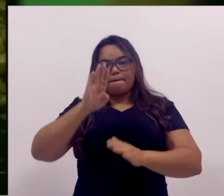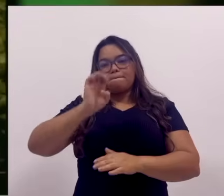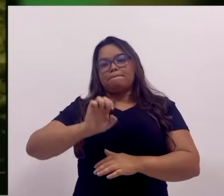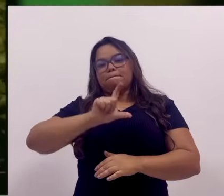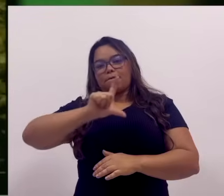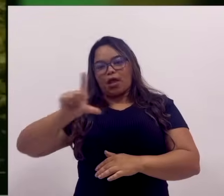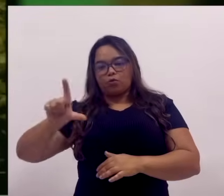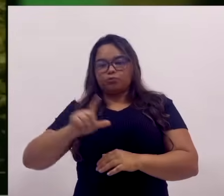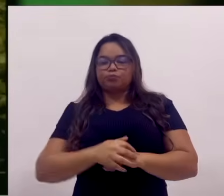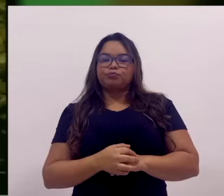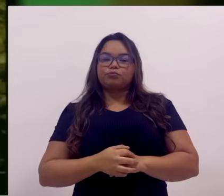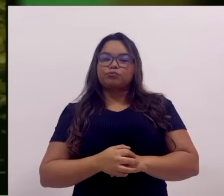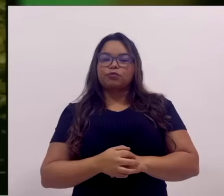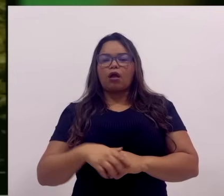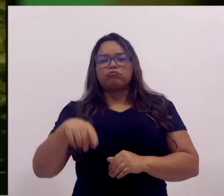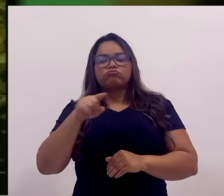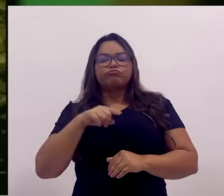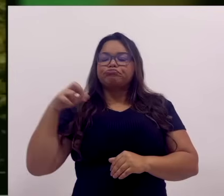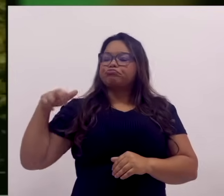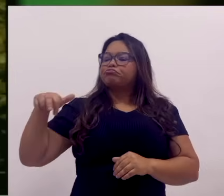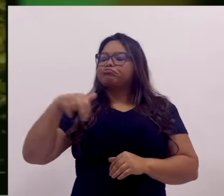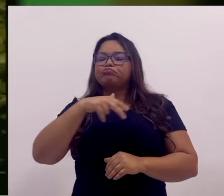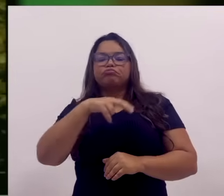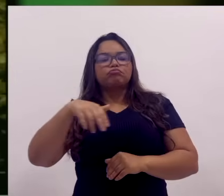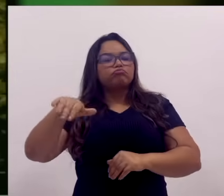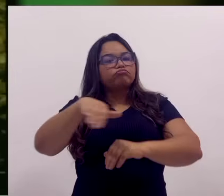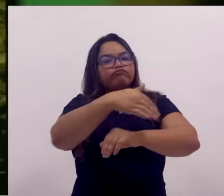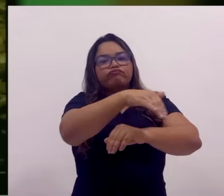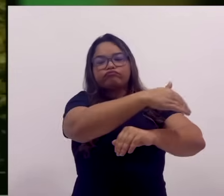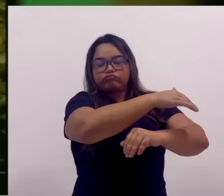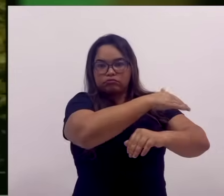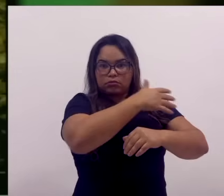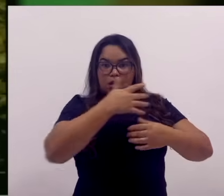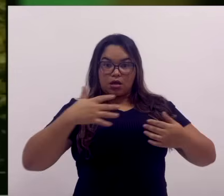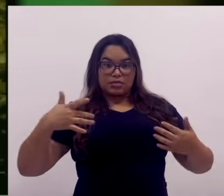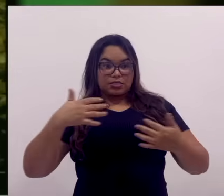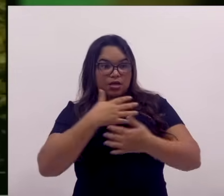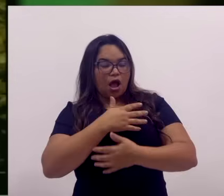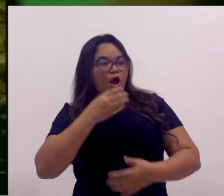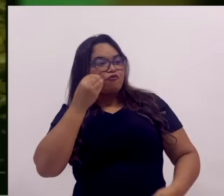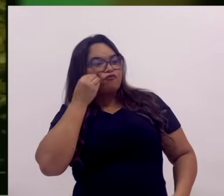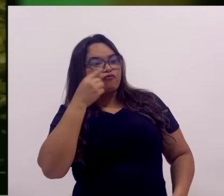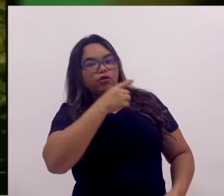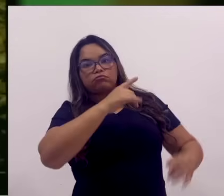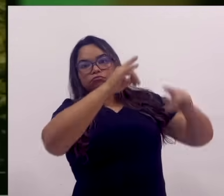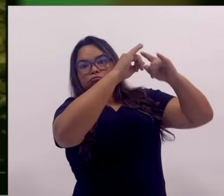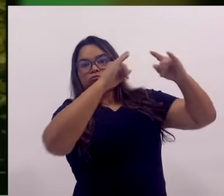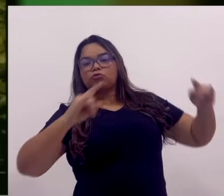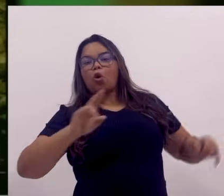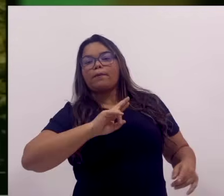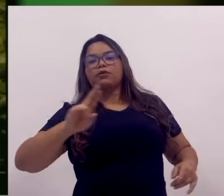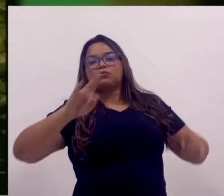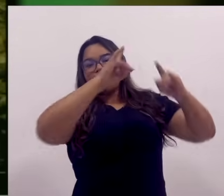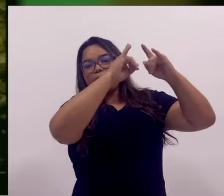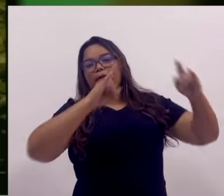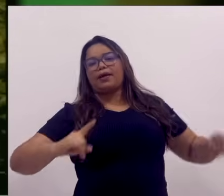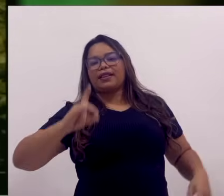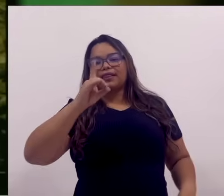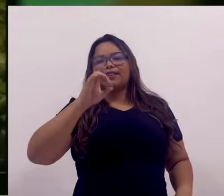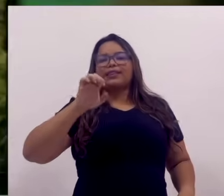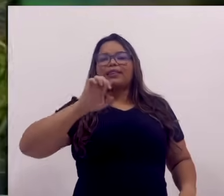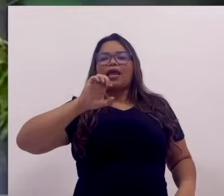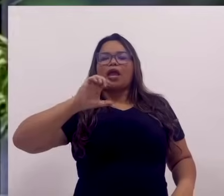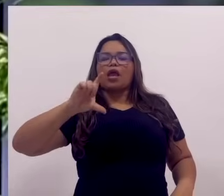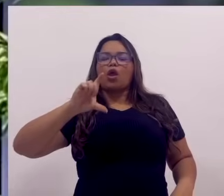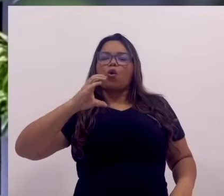você percorre a cidade, você chega a esse letreiro que diz Acampamento de Diocleciano. Interessante.